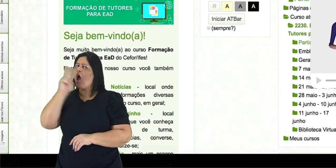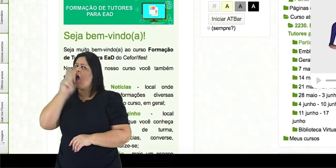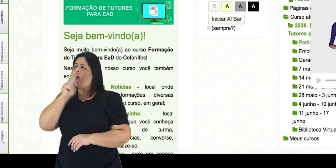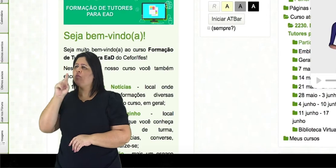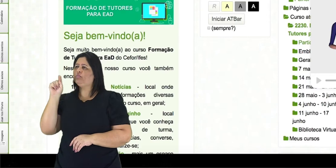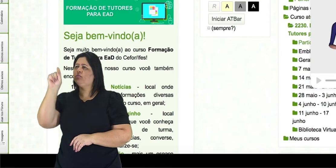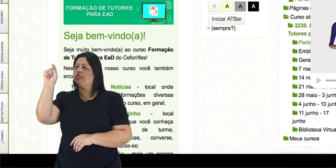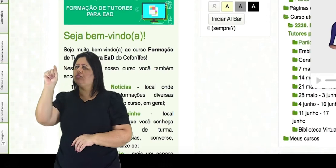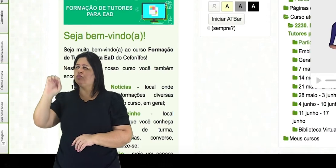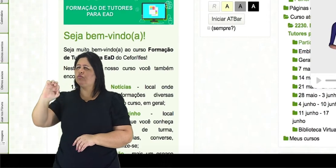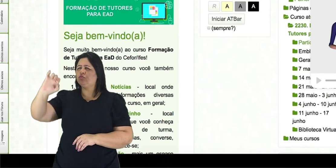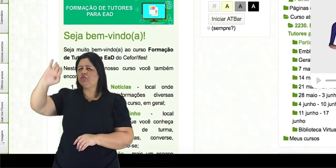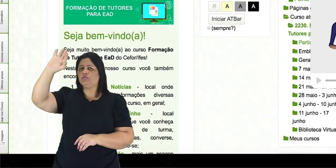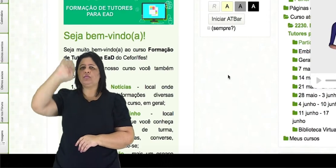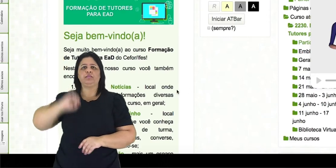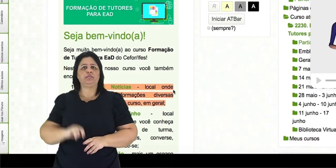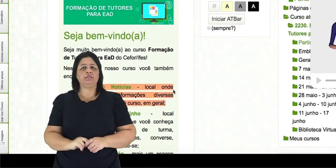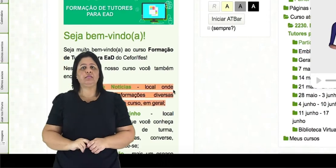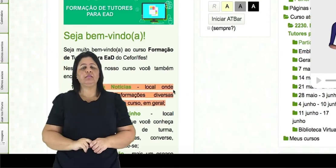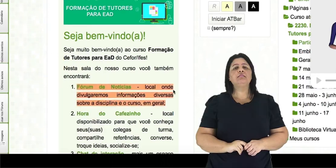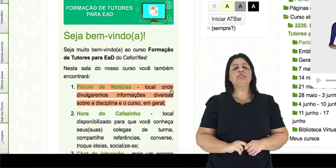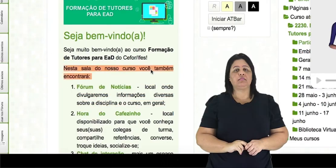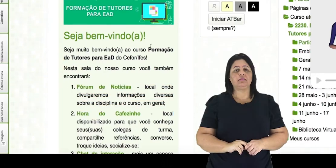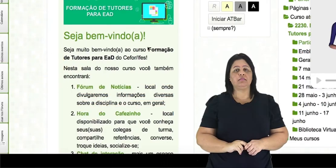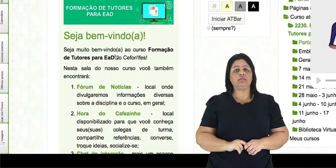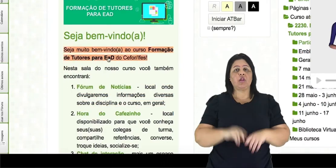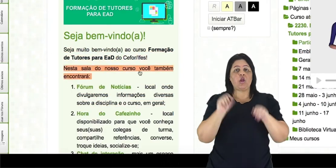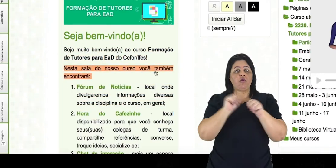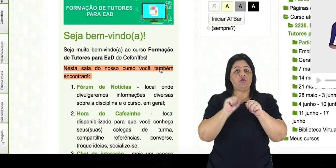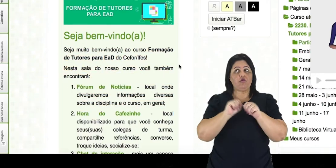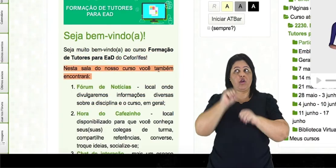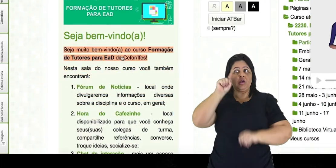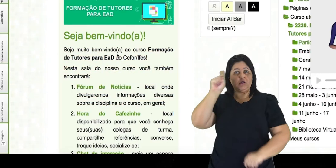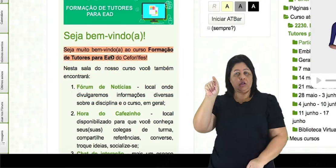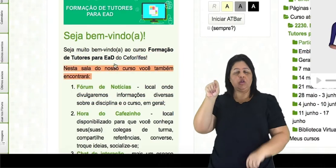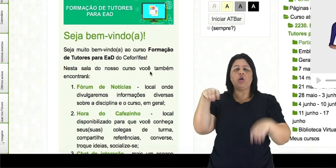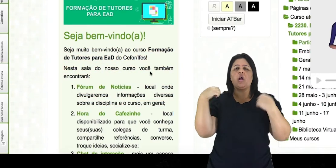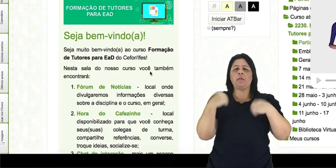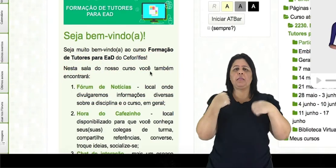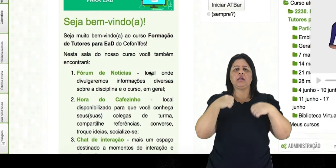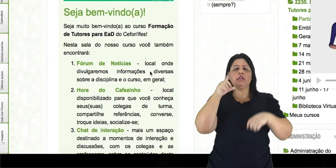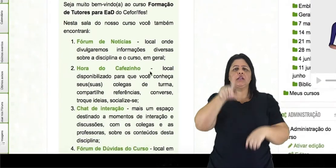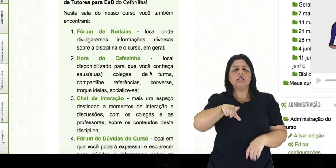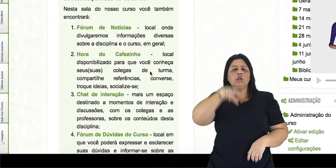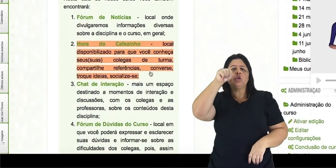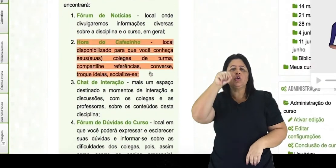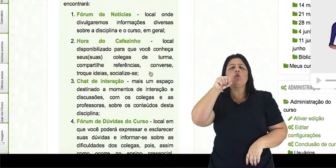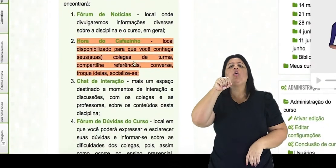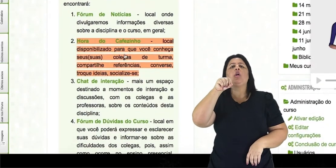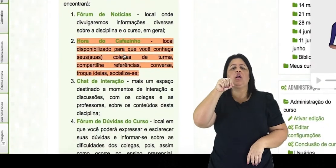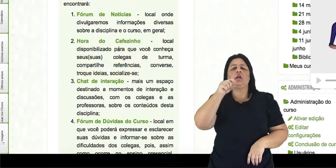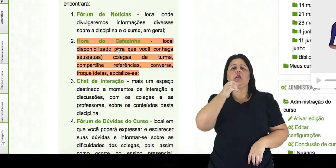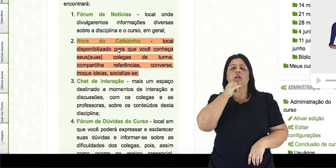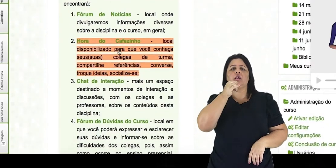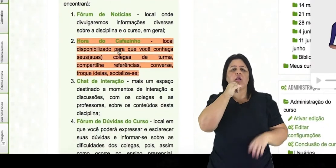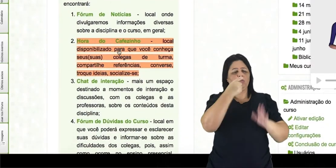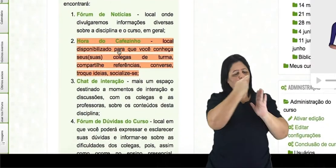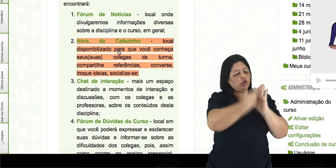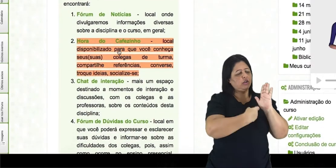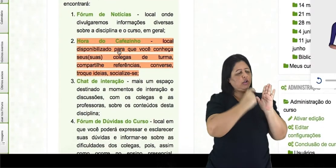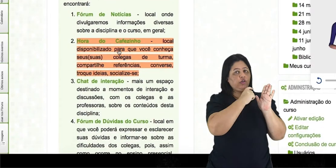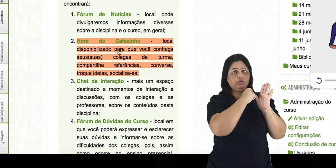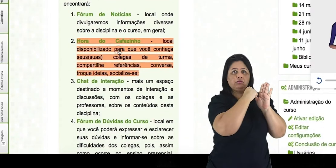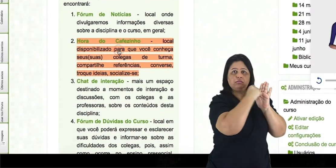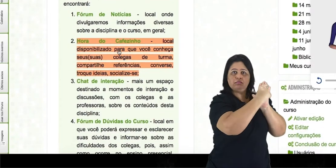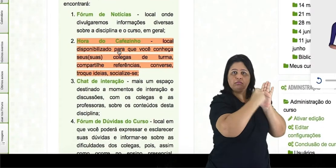mais rápida, por exemplo. E feito isso, eu preciso selecionar o texto,